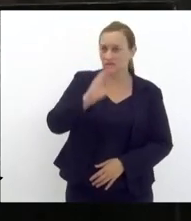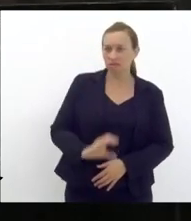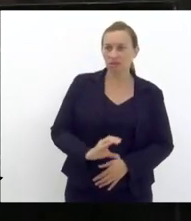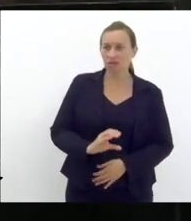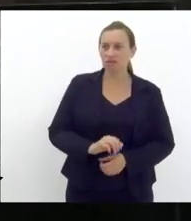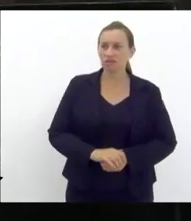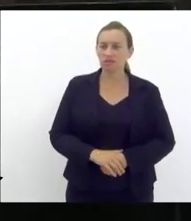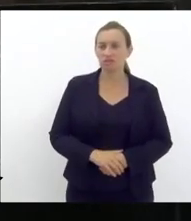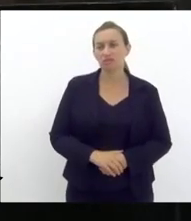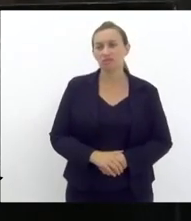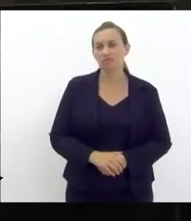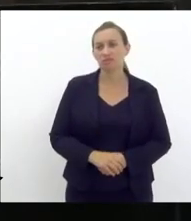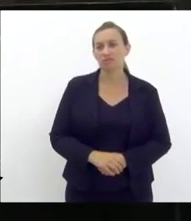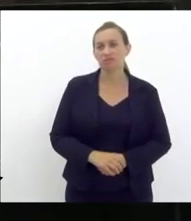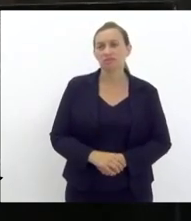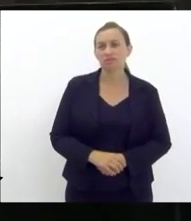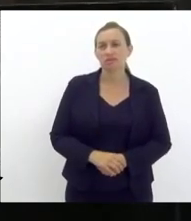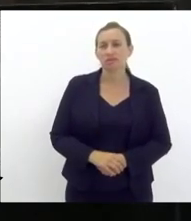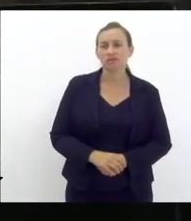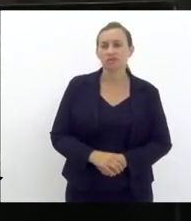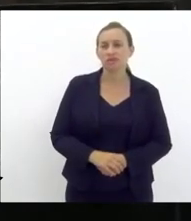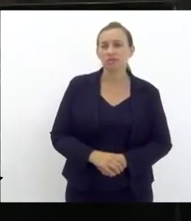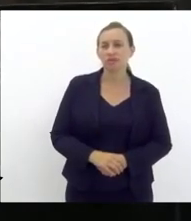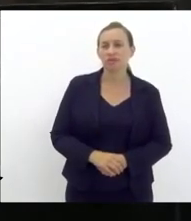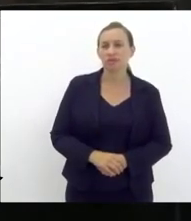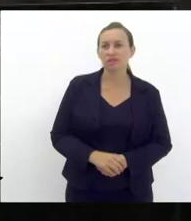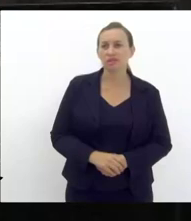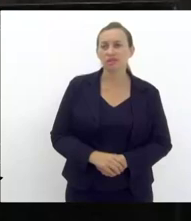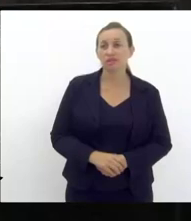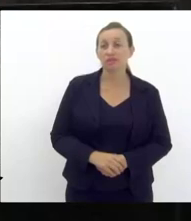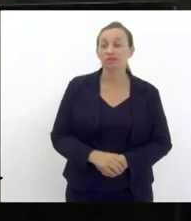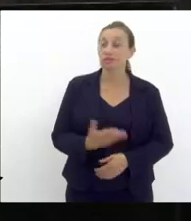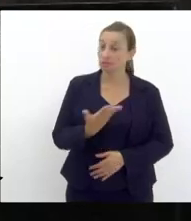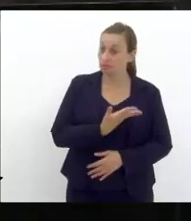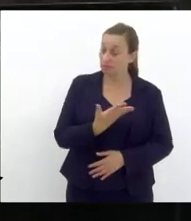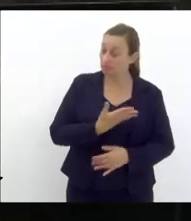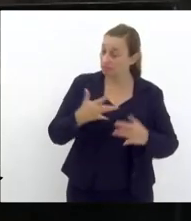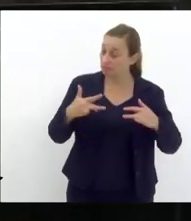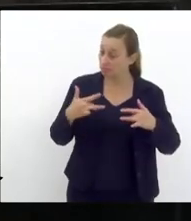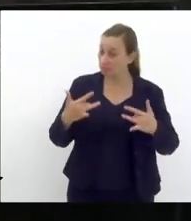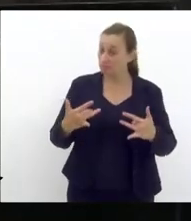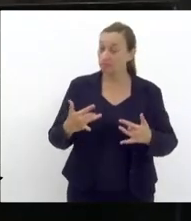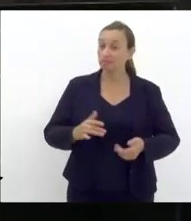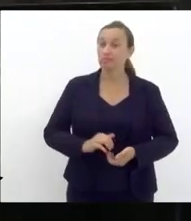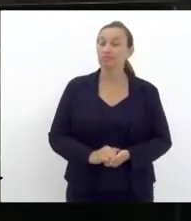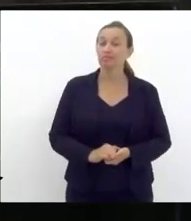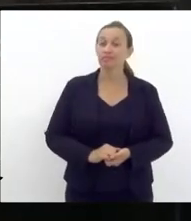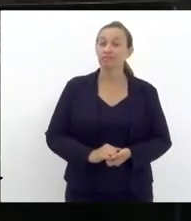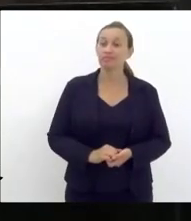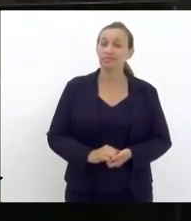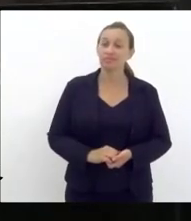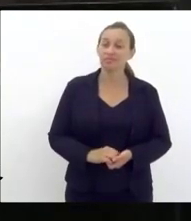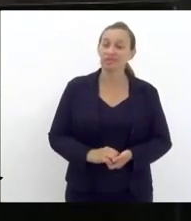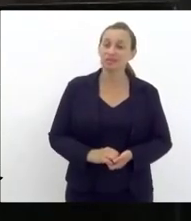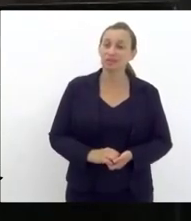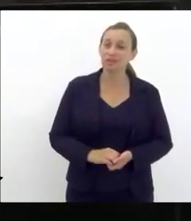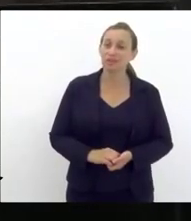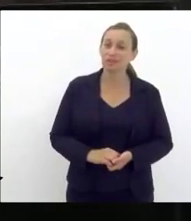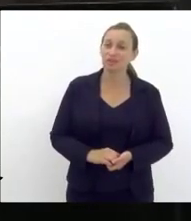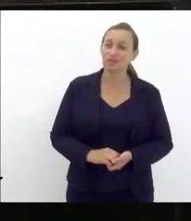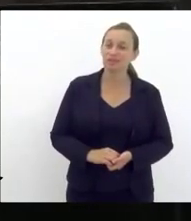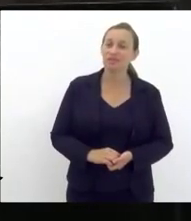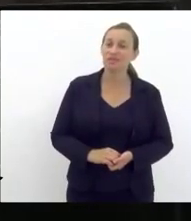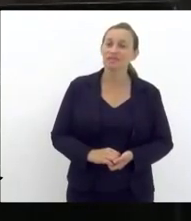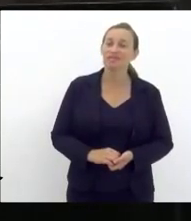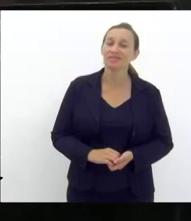mas não os colegas que deveriam aqui está solidários a colega que deveriam se colocar num